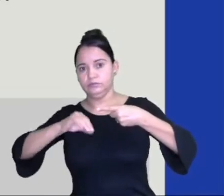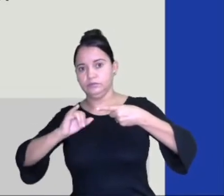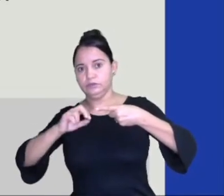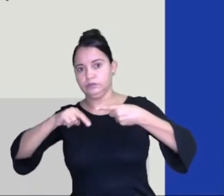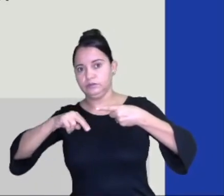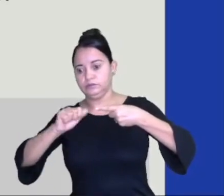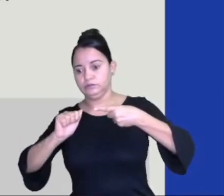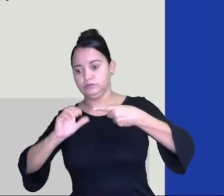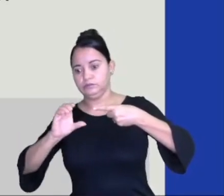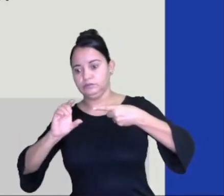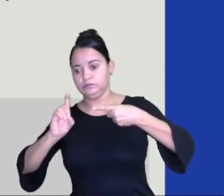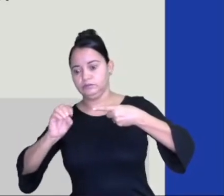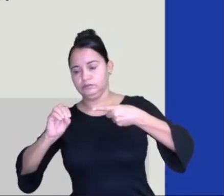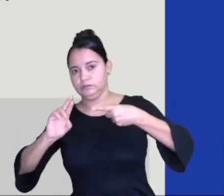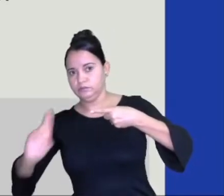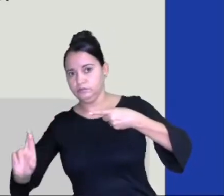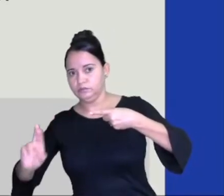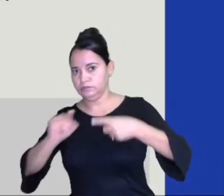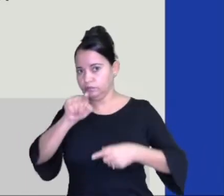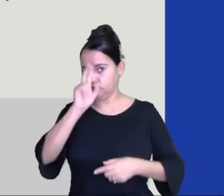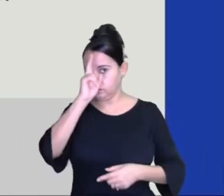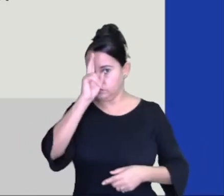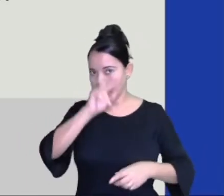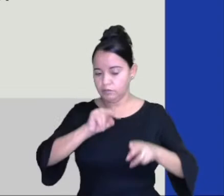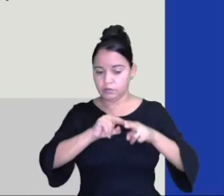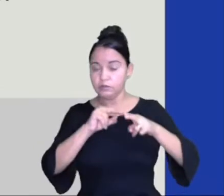dividido. Lembra lá da pizza? Lembra aqui